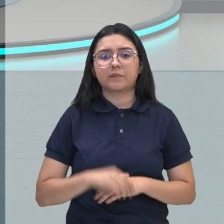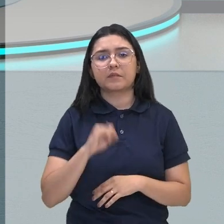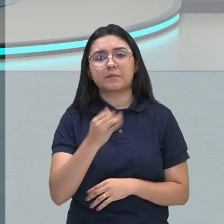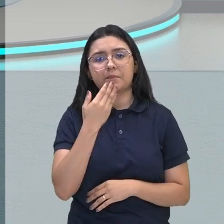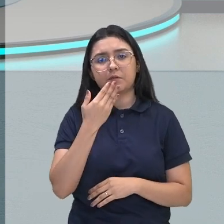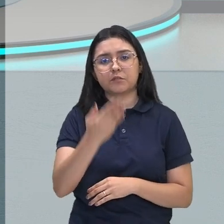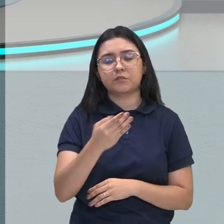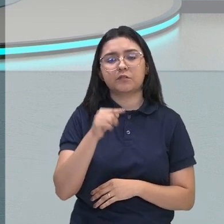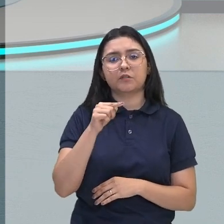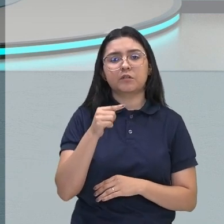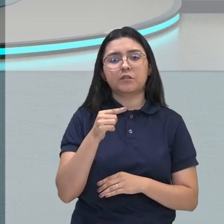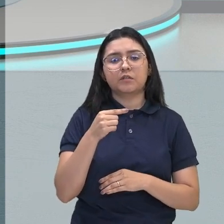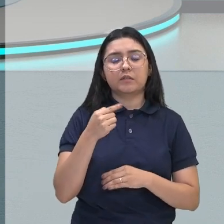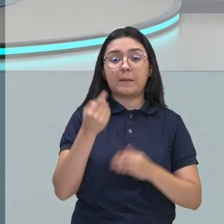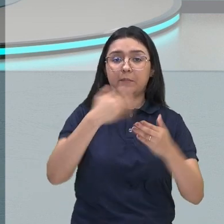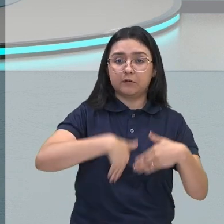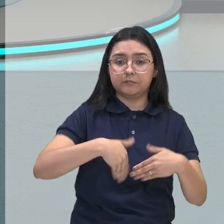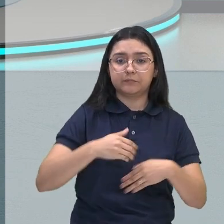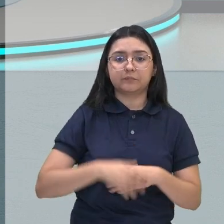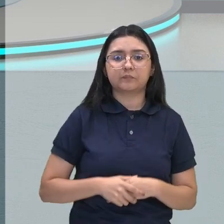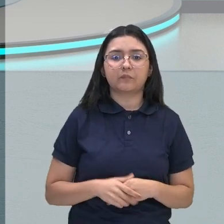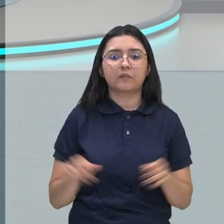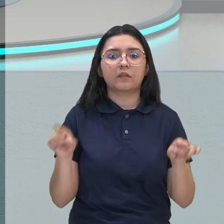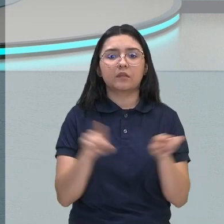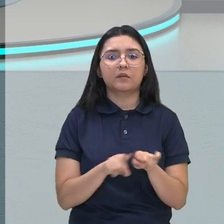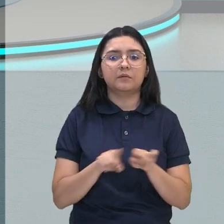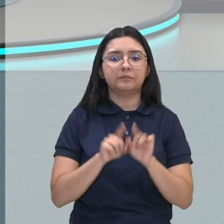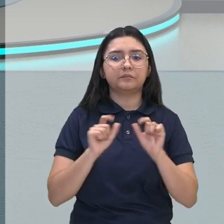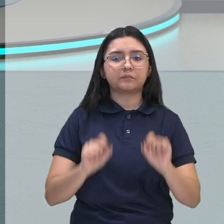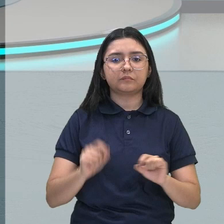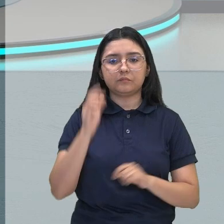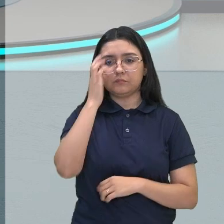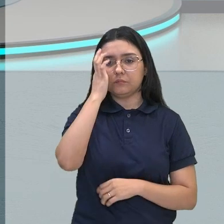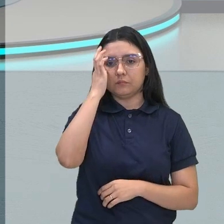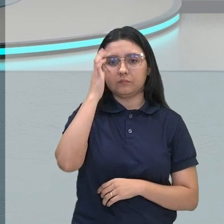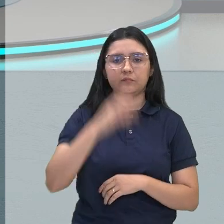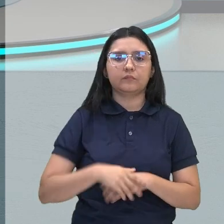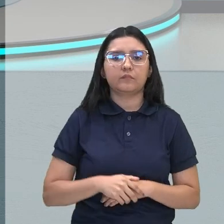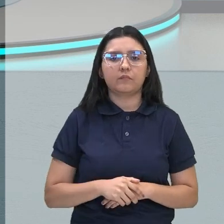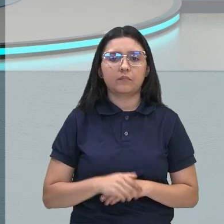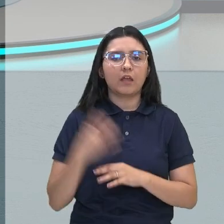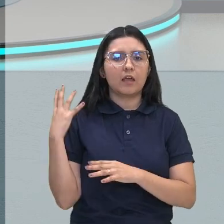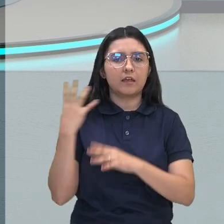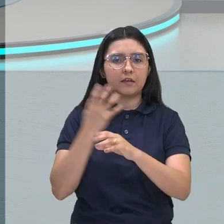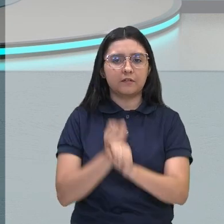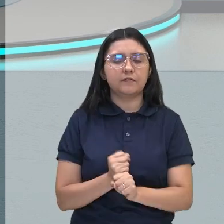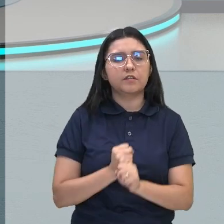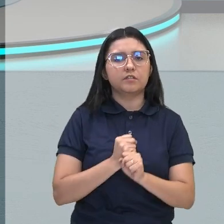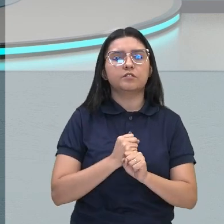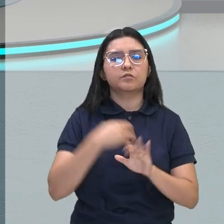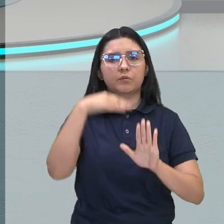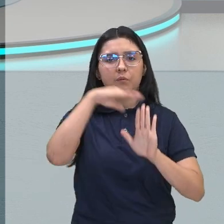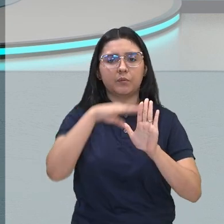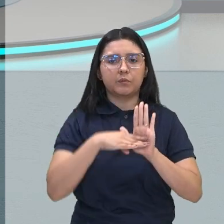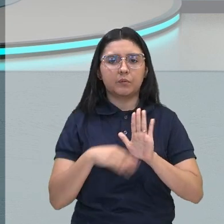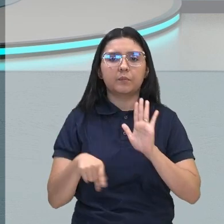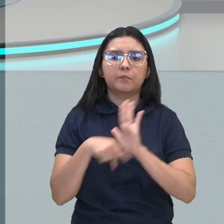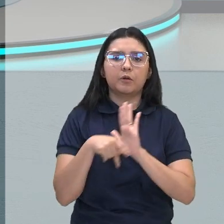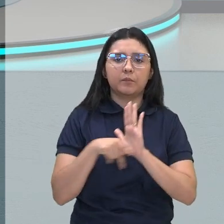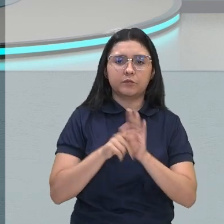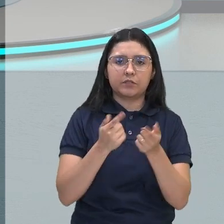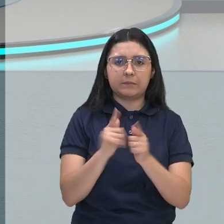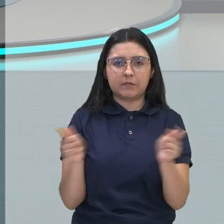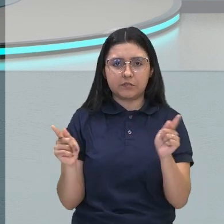para você em uma prova. O que mais que nós vimos? Revise os tópicos gramaticais. Sim, tem que estudar a